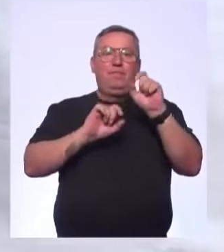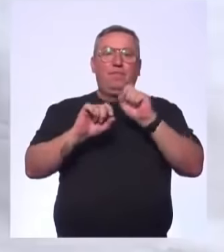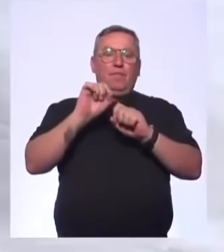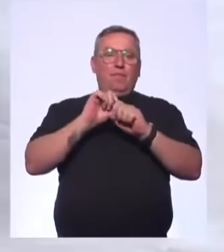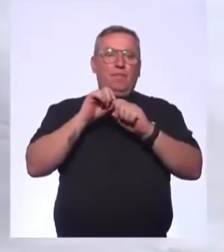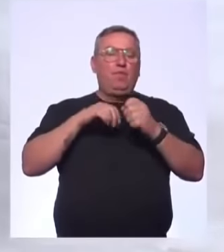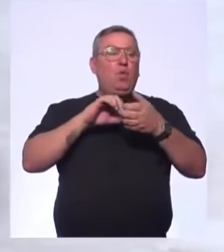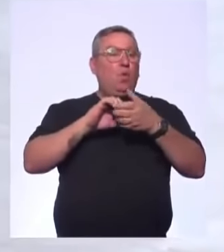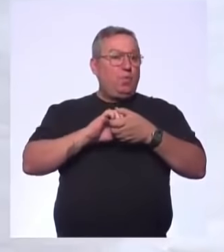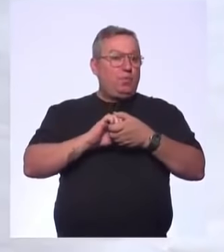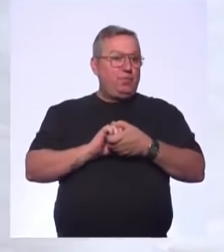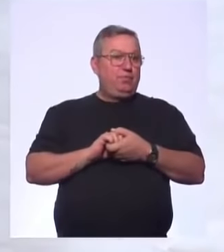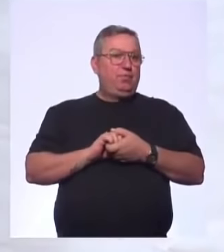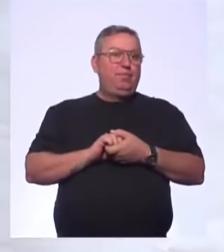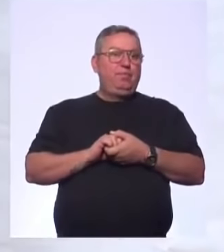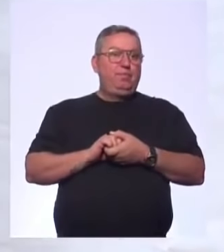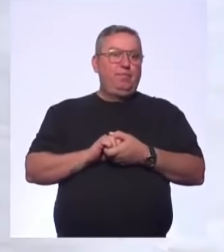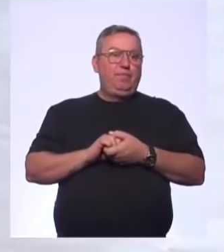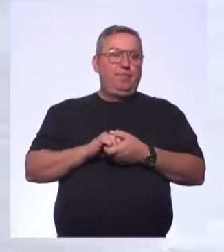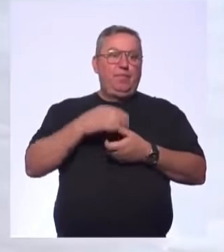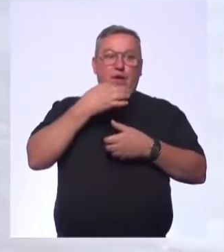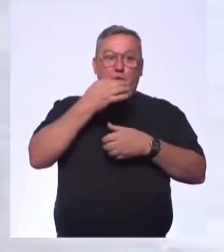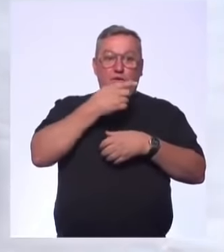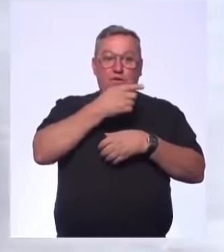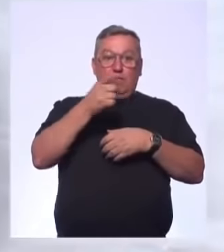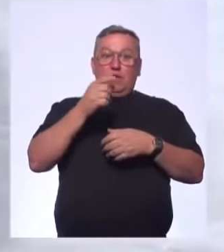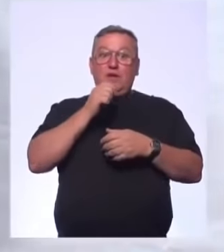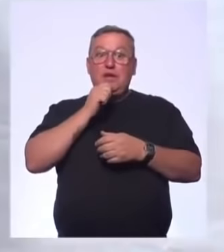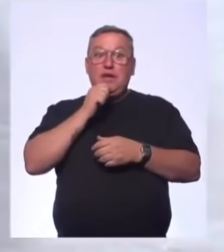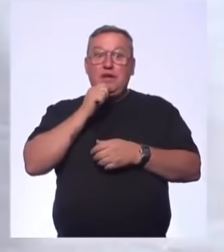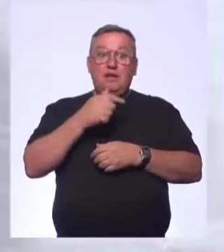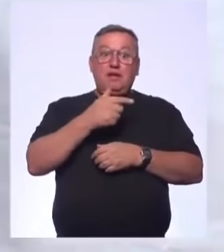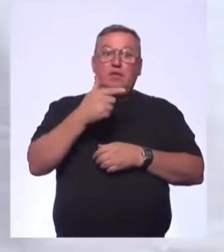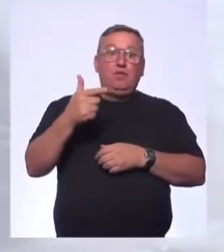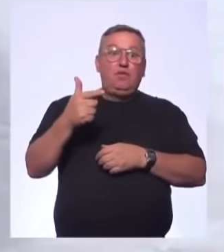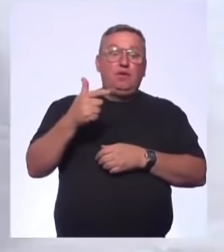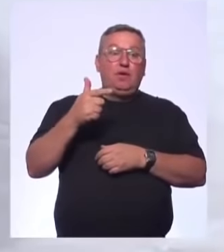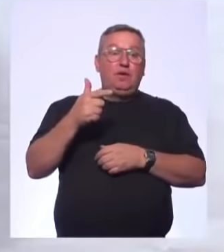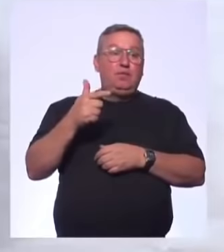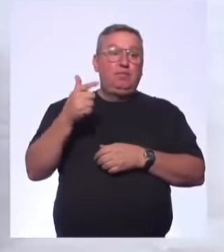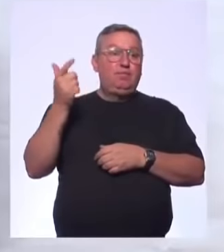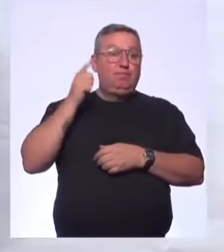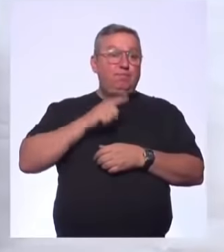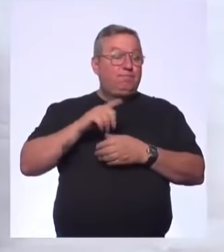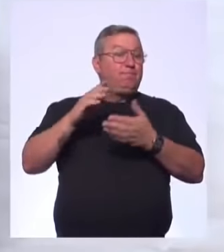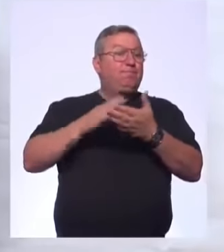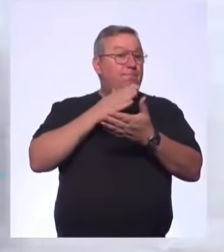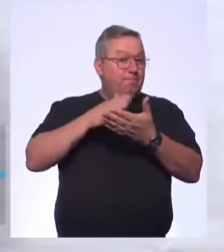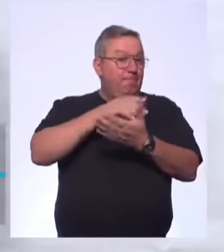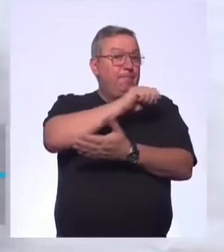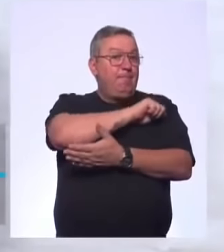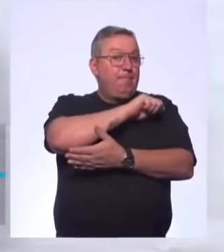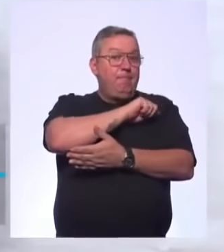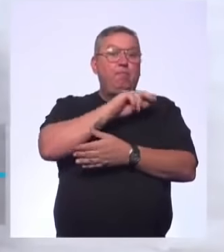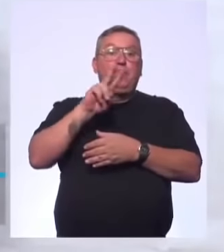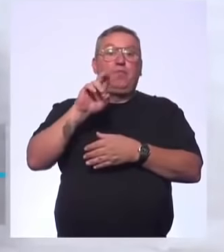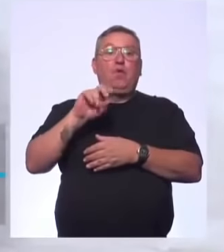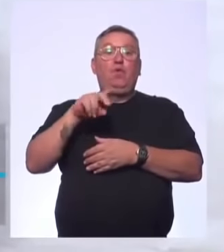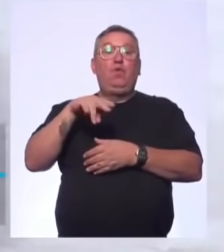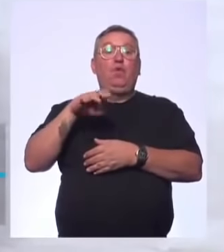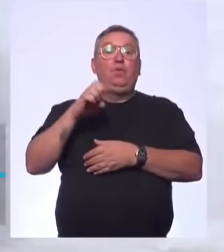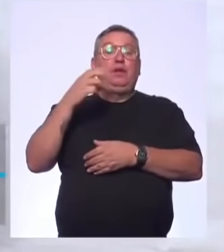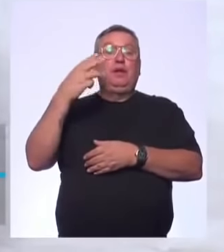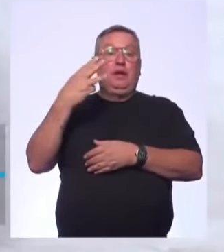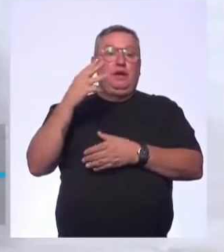cumprimentos, tá bom? Então, vamos lá. Eu acho que vocês ainda não receberam o caderno do aluno volume 3. Então,